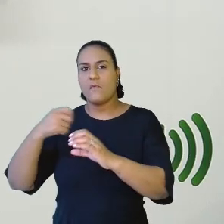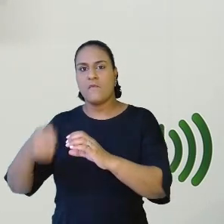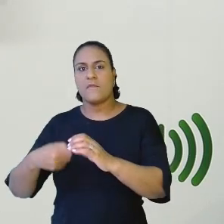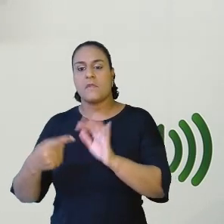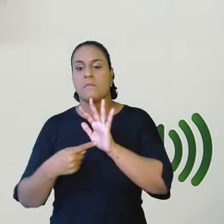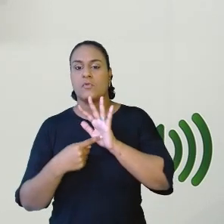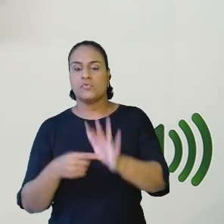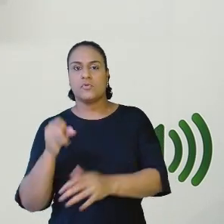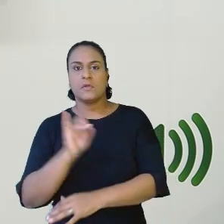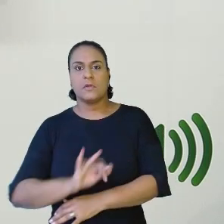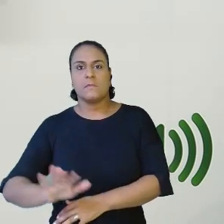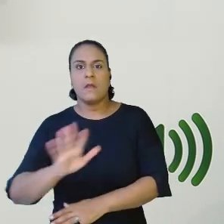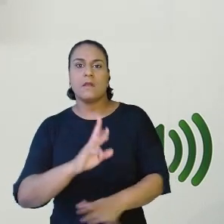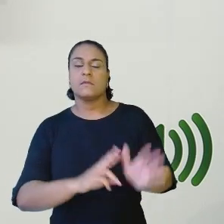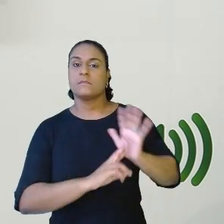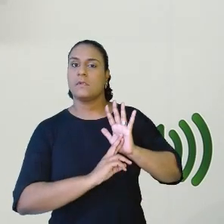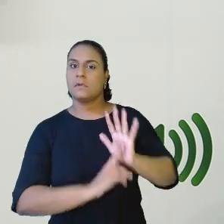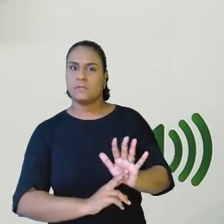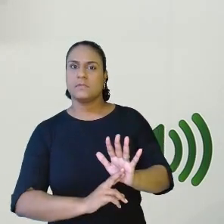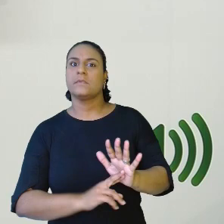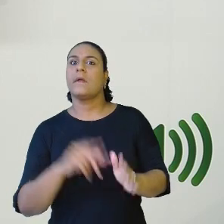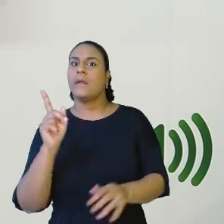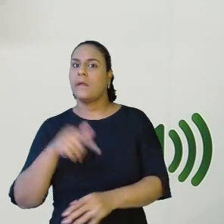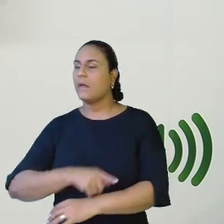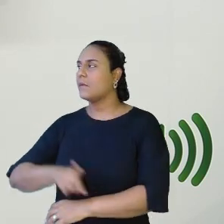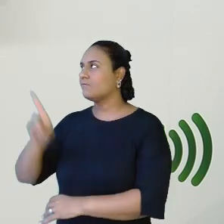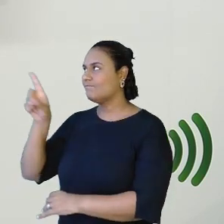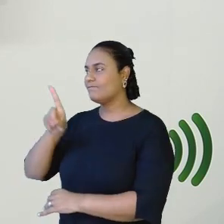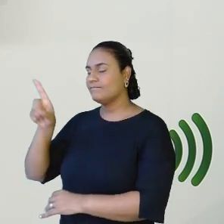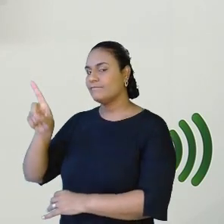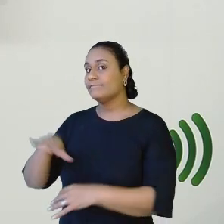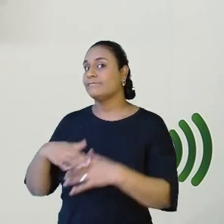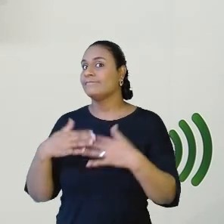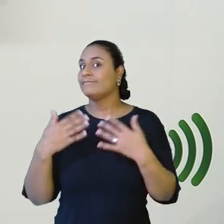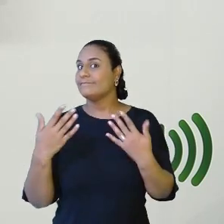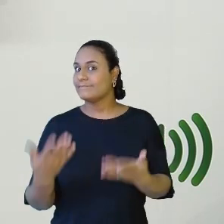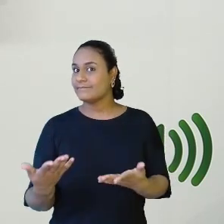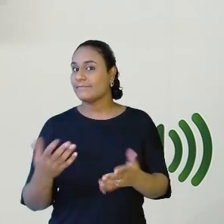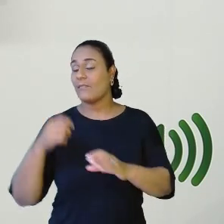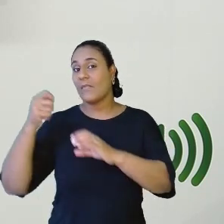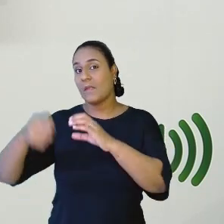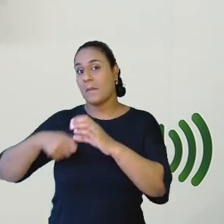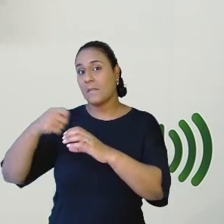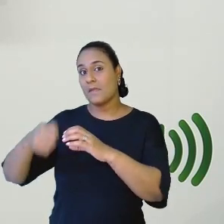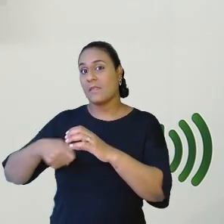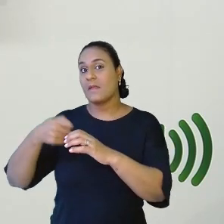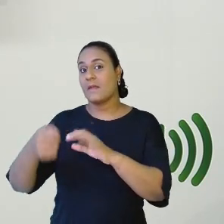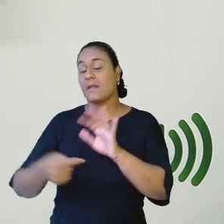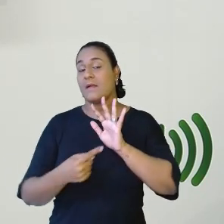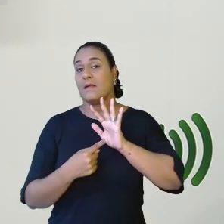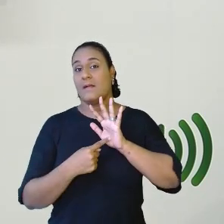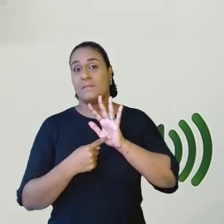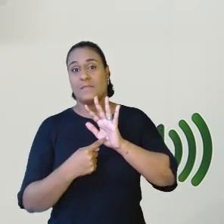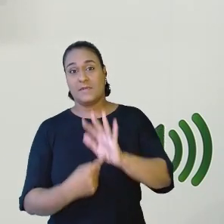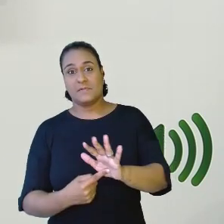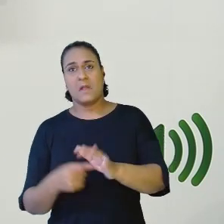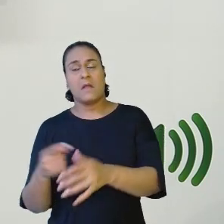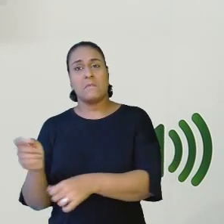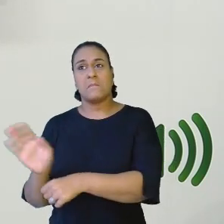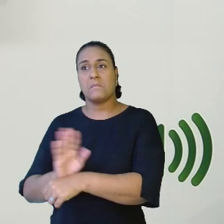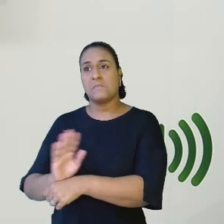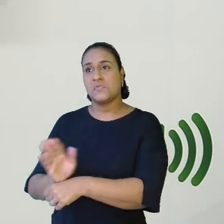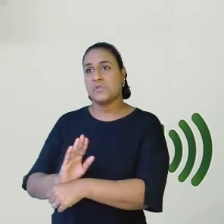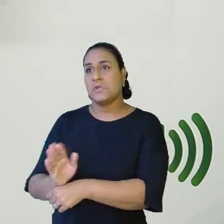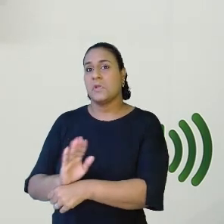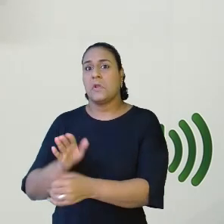imagens que representam. Então, isso seria o videoclipe. E nesse caso, o videoclipe vai apresentar um filme ou